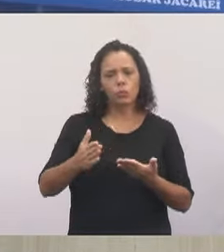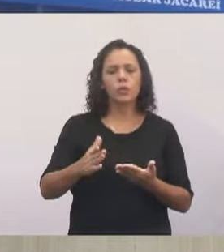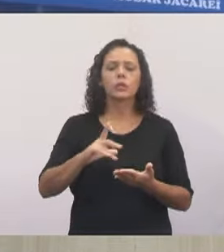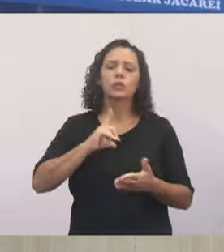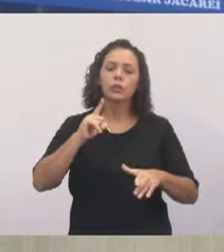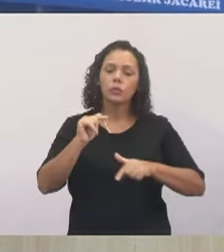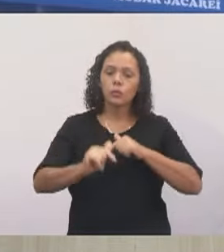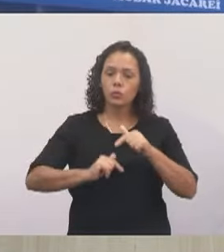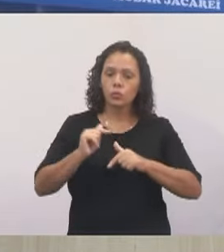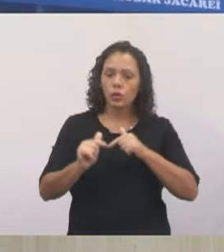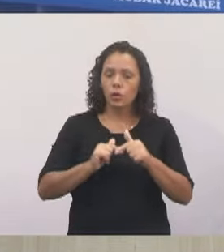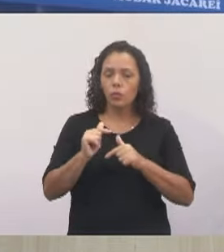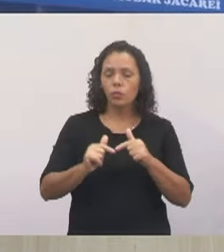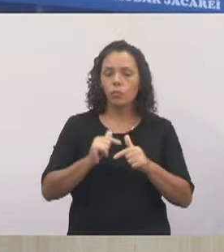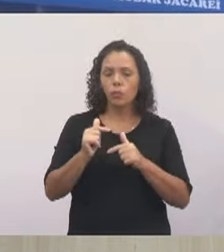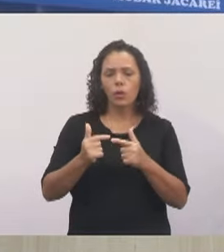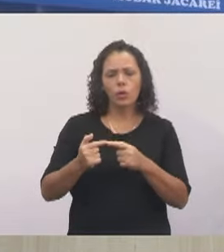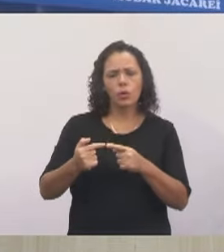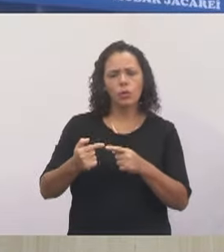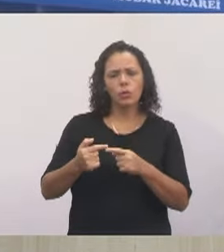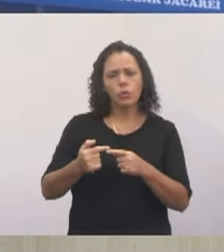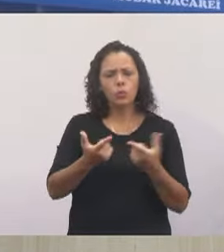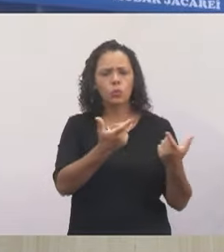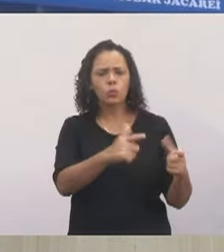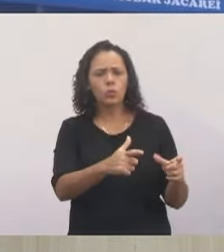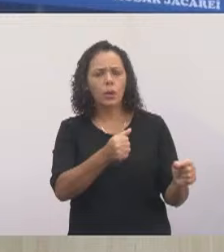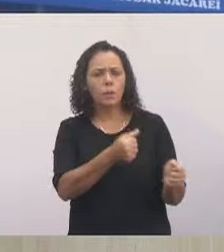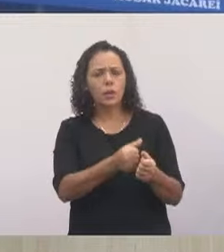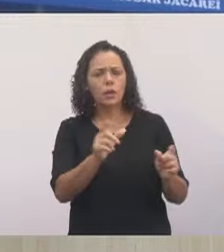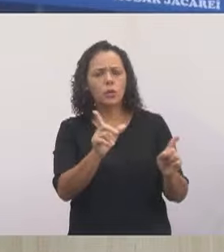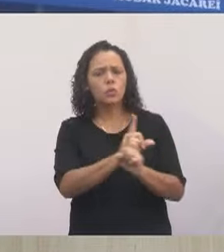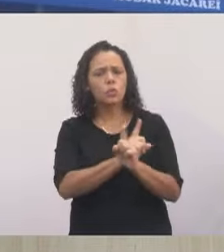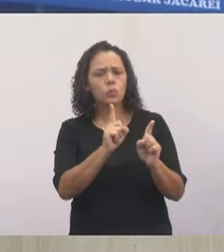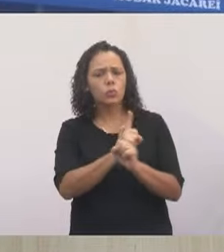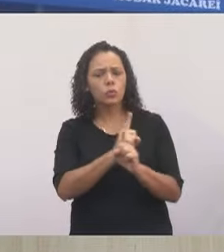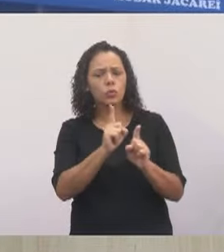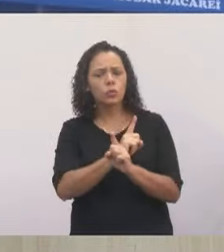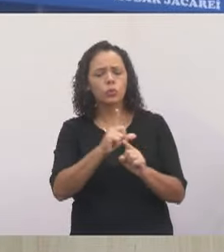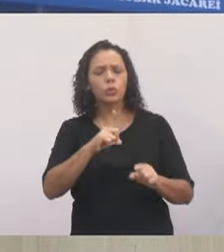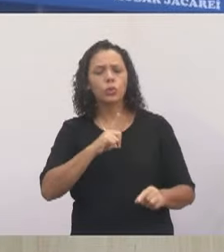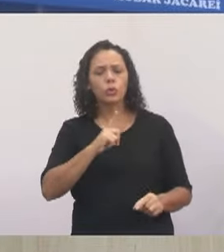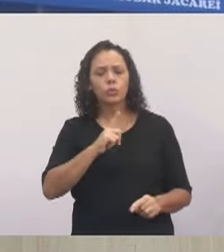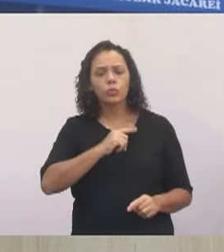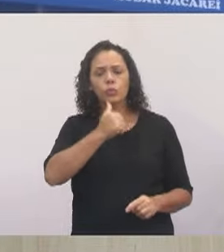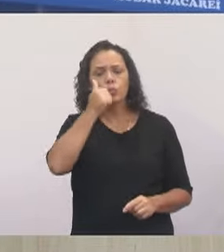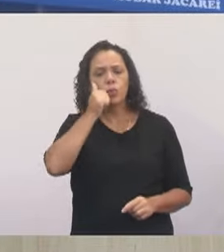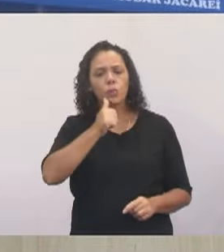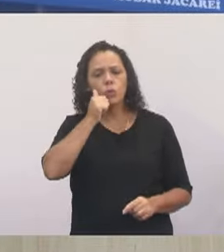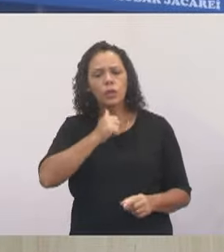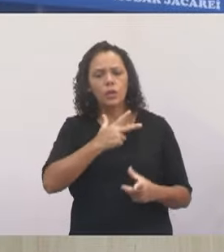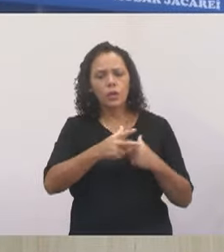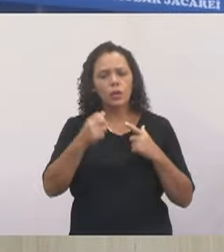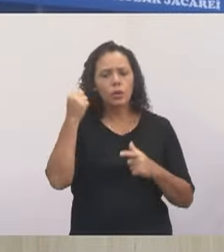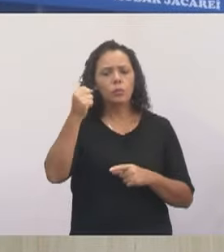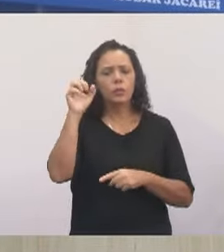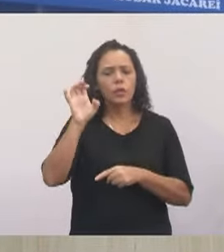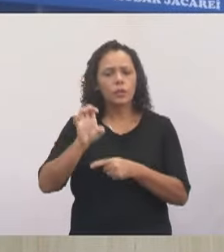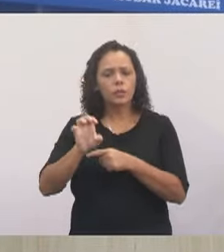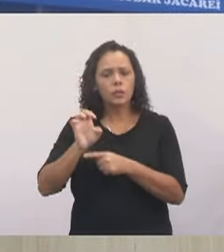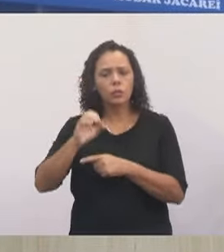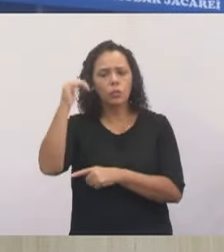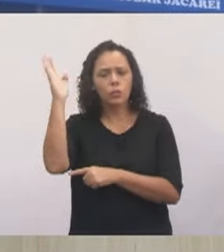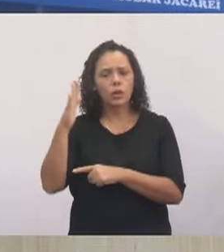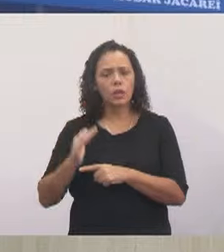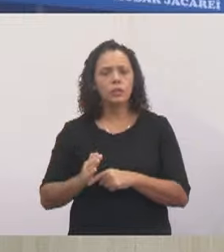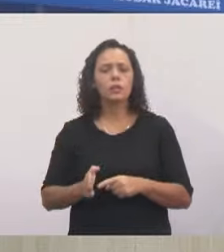trabalho lá na beira da Dutra. Tinha uma moça que já é campeã estadual brasileiro, veio